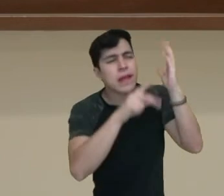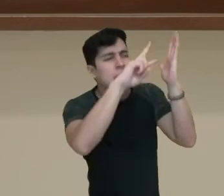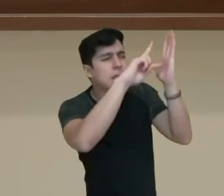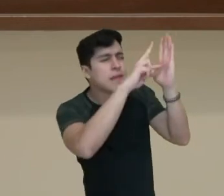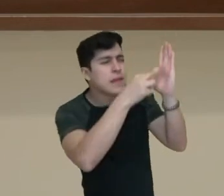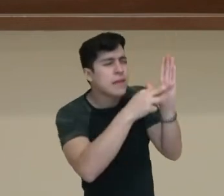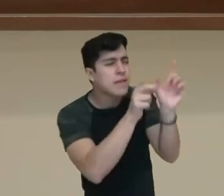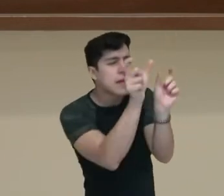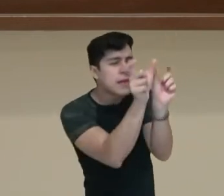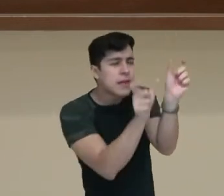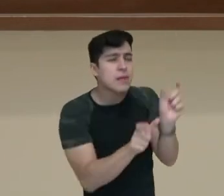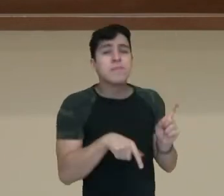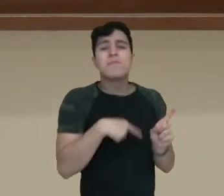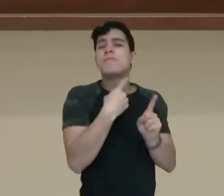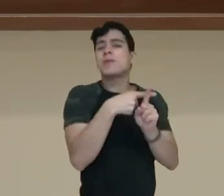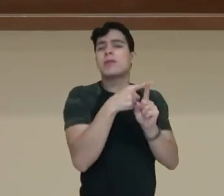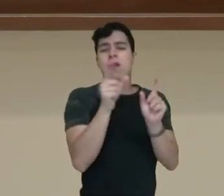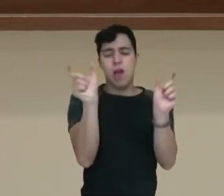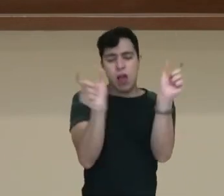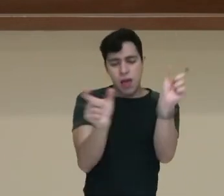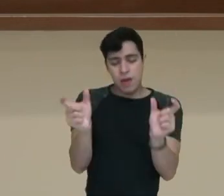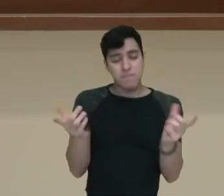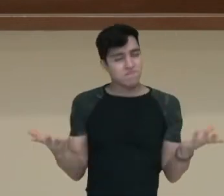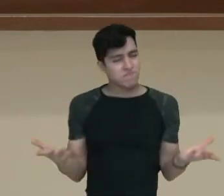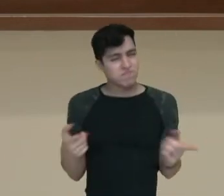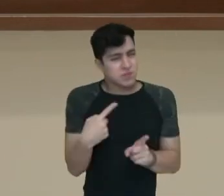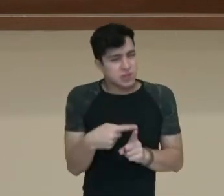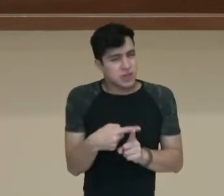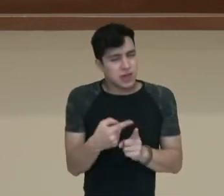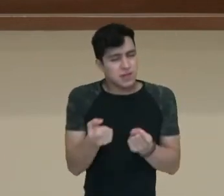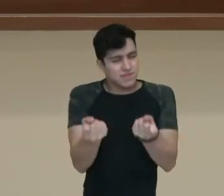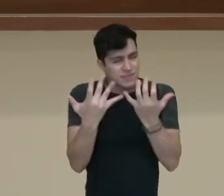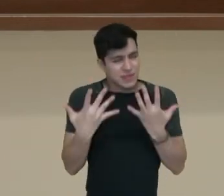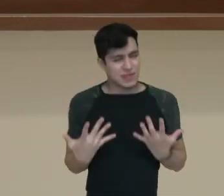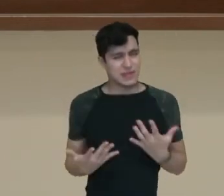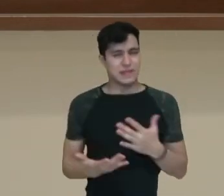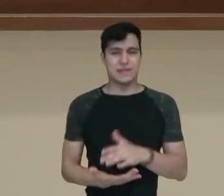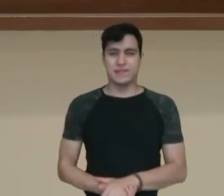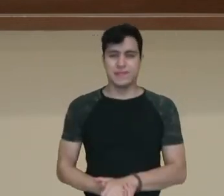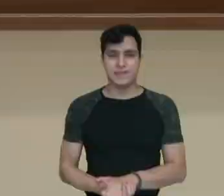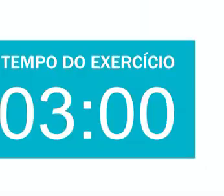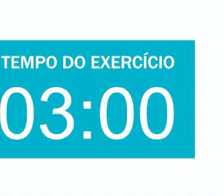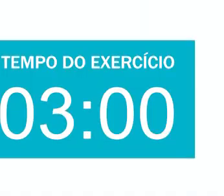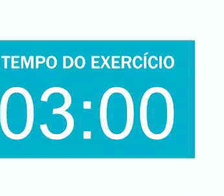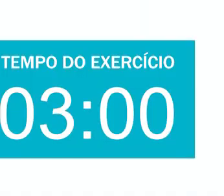palavras e por que elas foram colocadas ali. Escreve no teu caderno e eu já retorno.